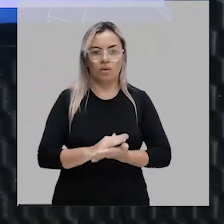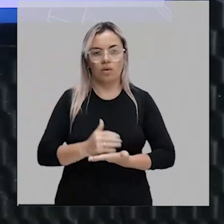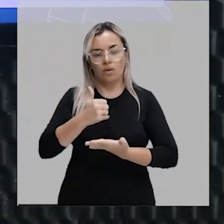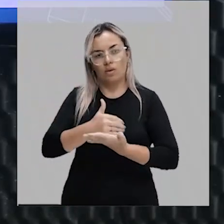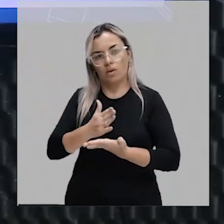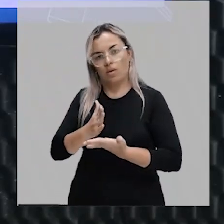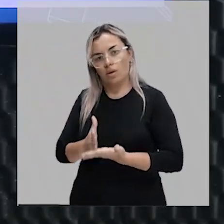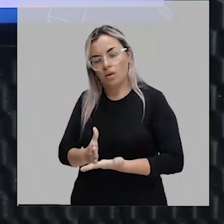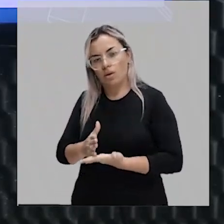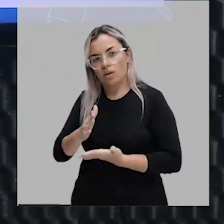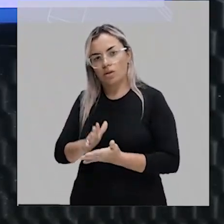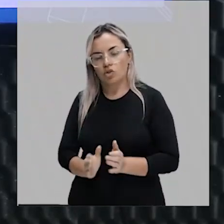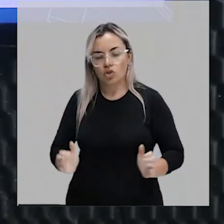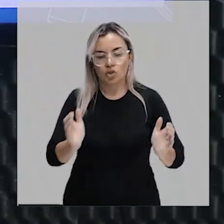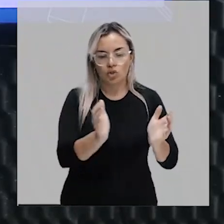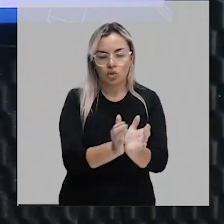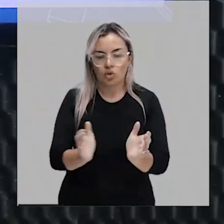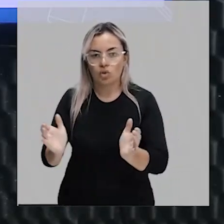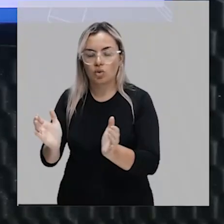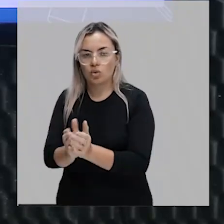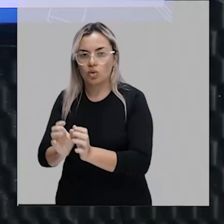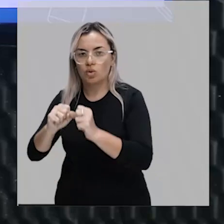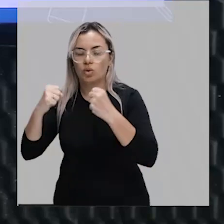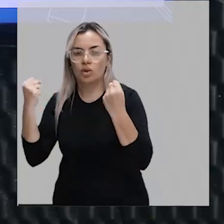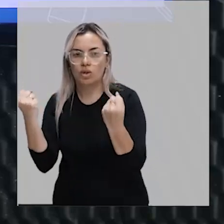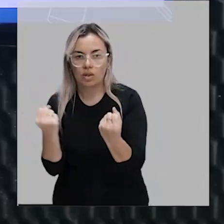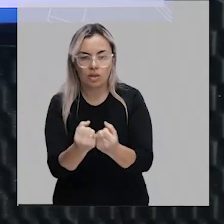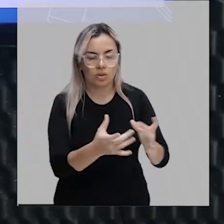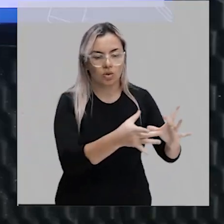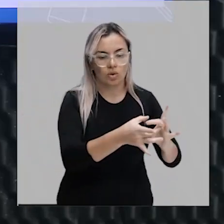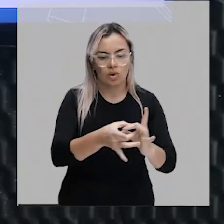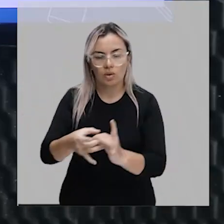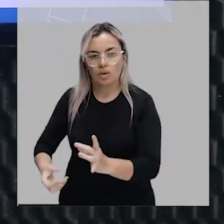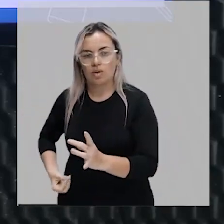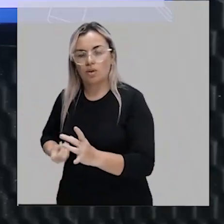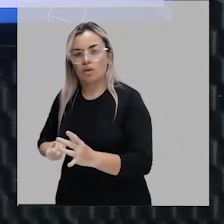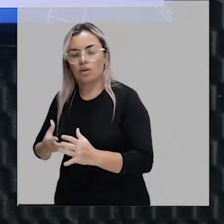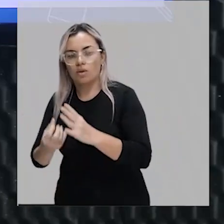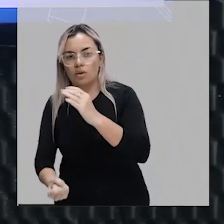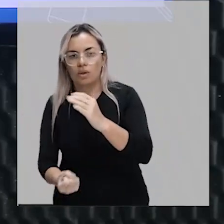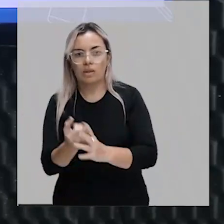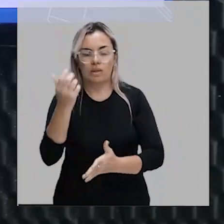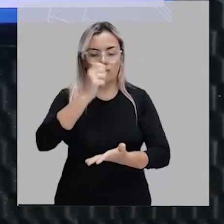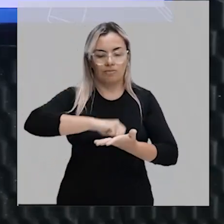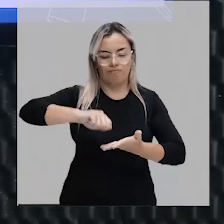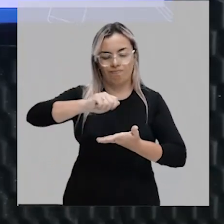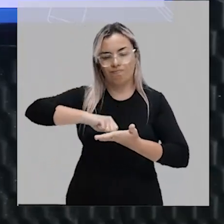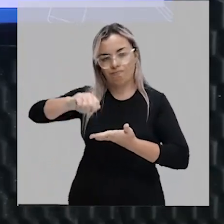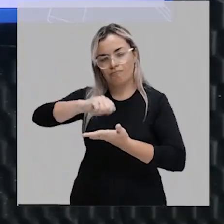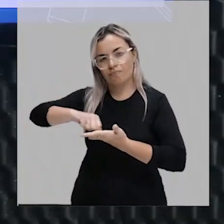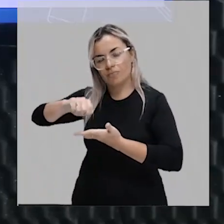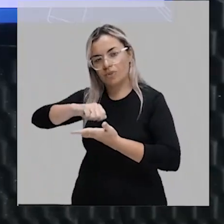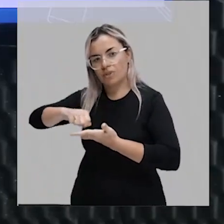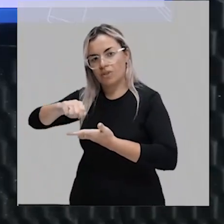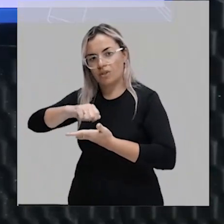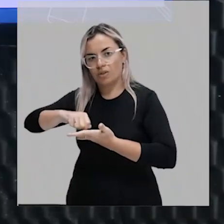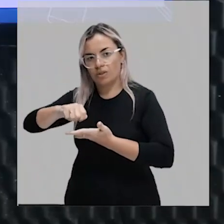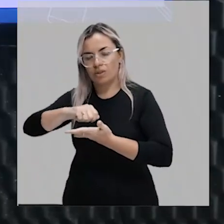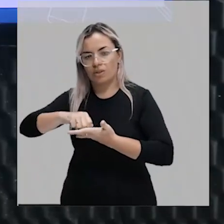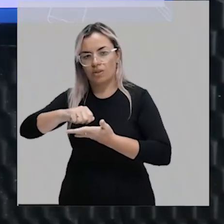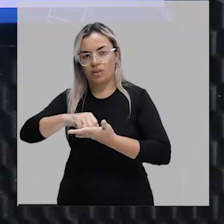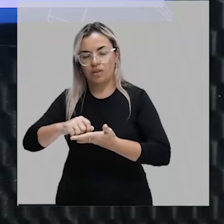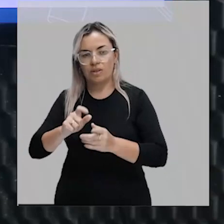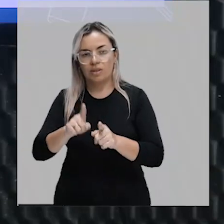das classes sociais, ao surgimento da vida urbana, ao aparecimento da escrita e ao nascimento do